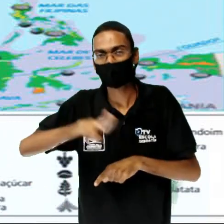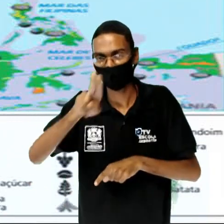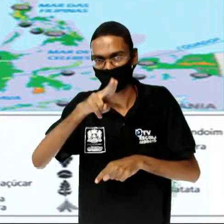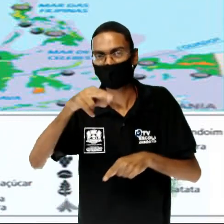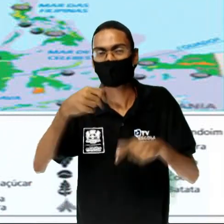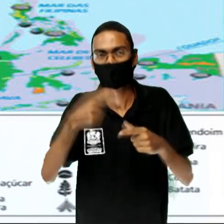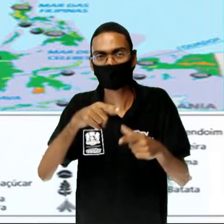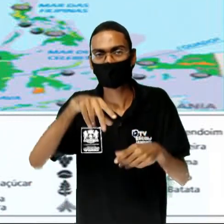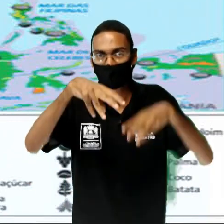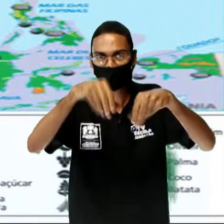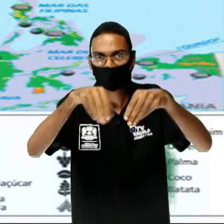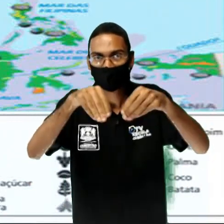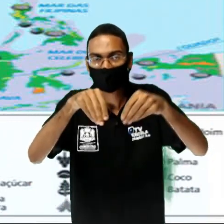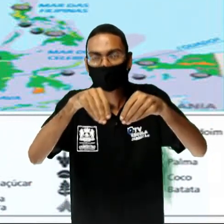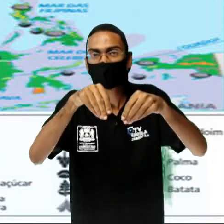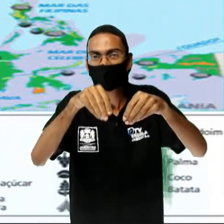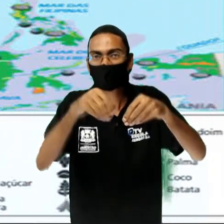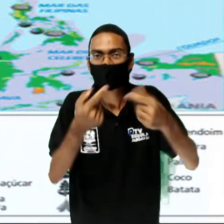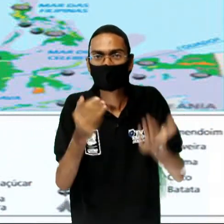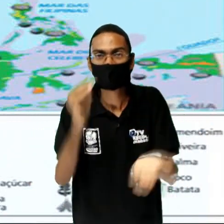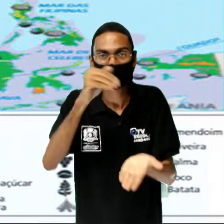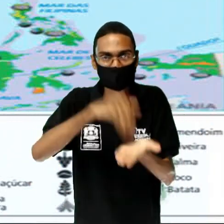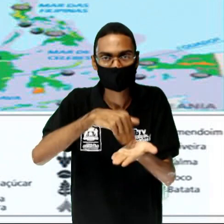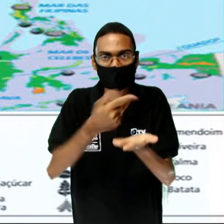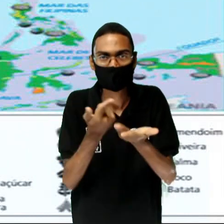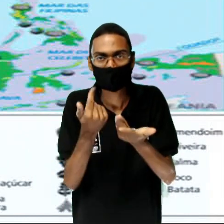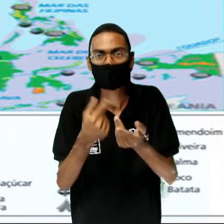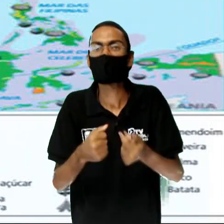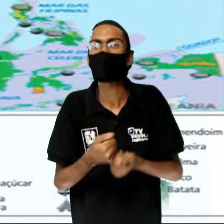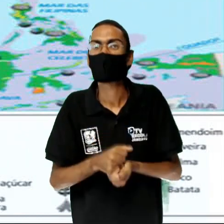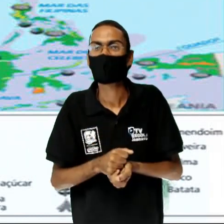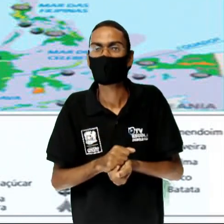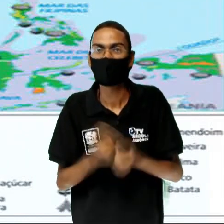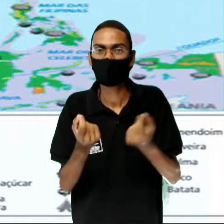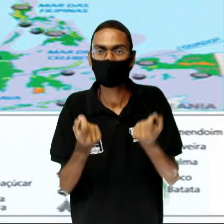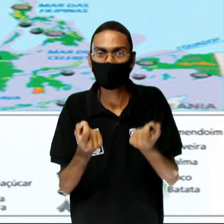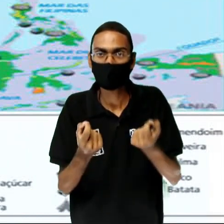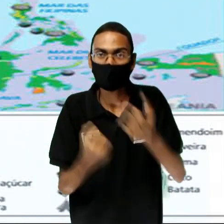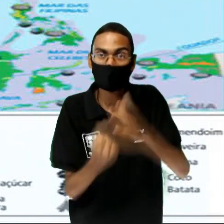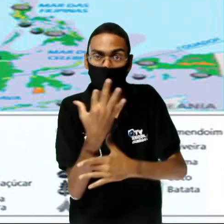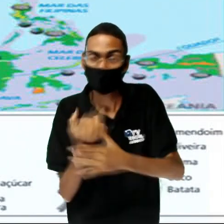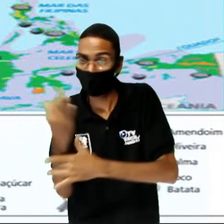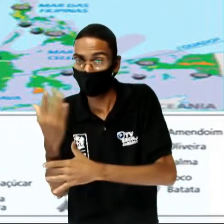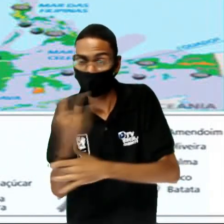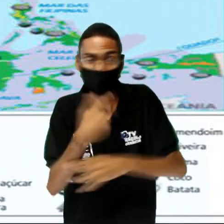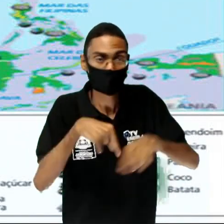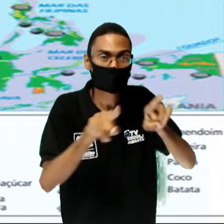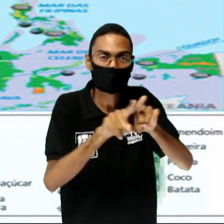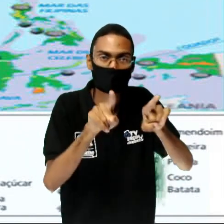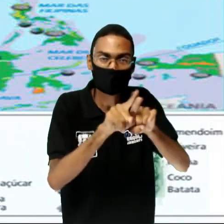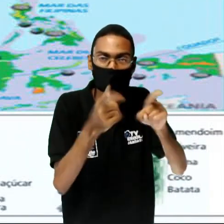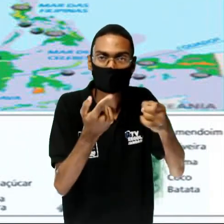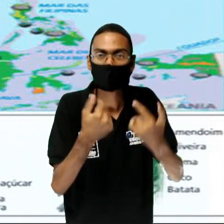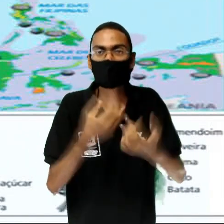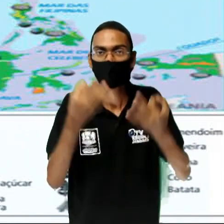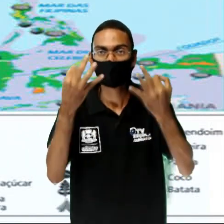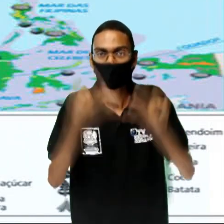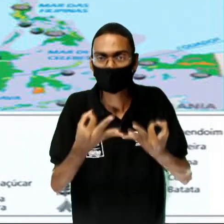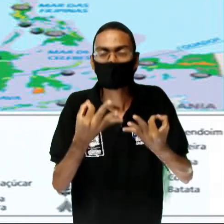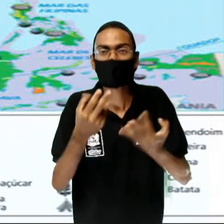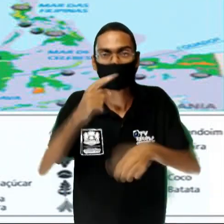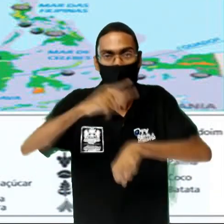rochosa, glacial, no final das contas ela é improdutiva até um certo momento. A gente tem zonas de floresta,